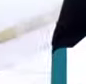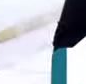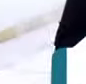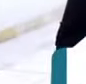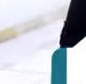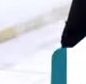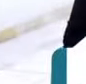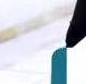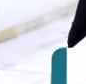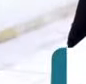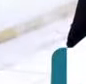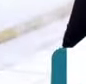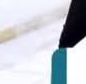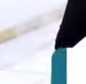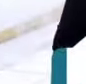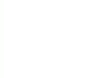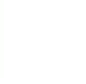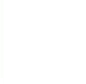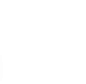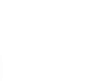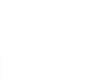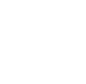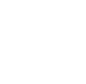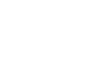A imagem é sua, a impressão é nossa.